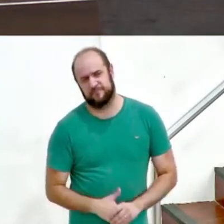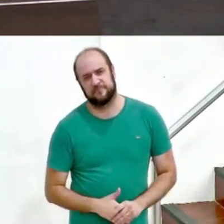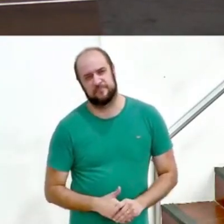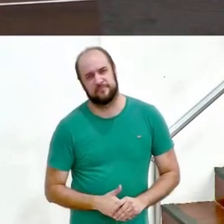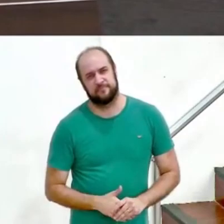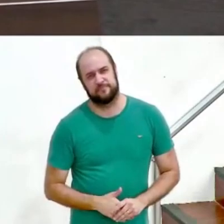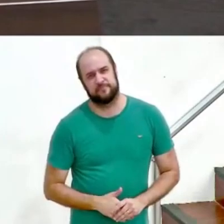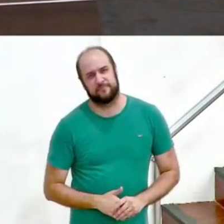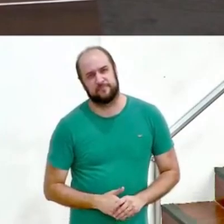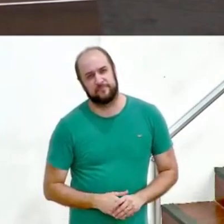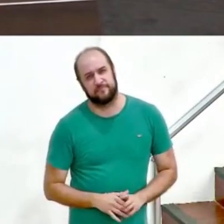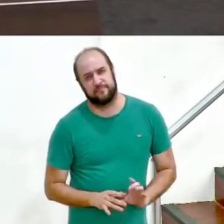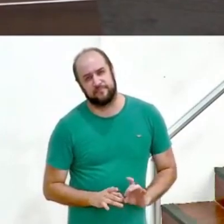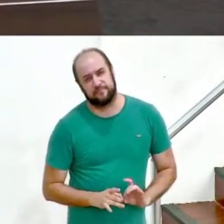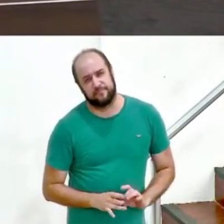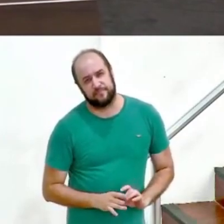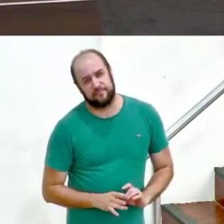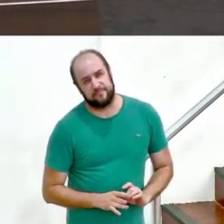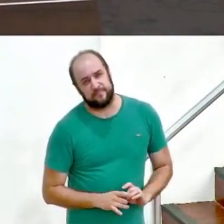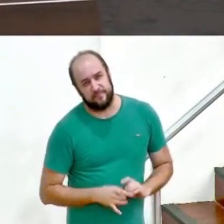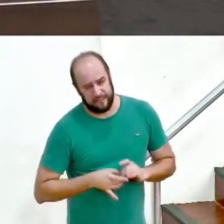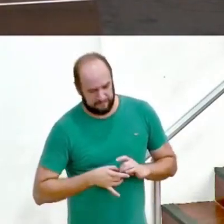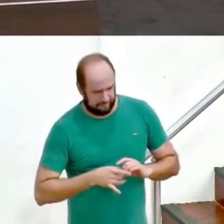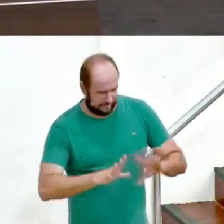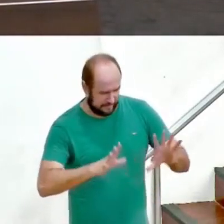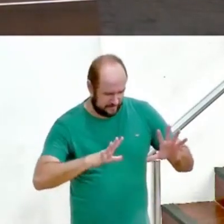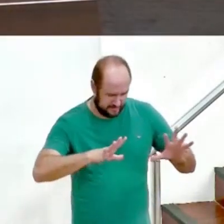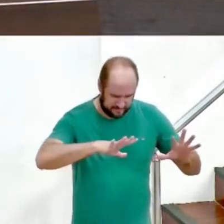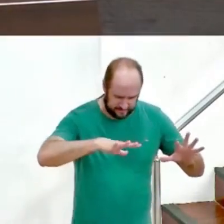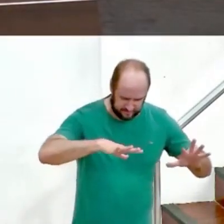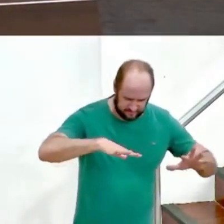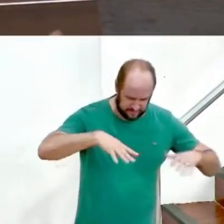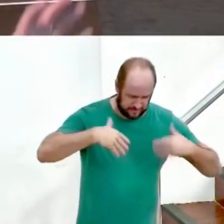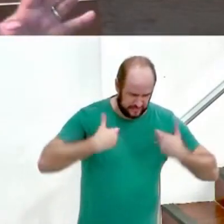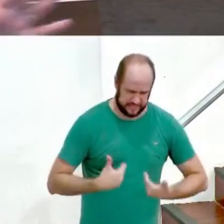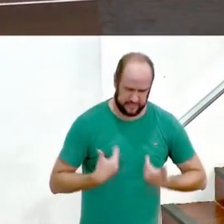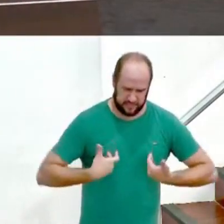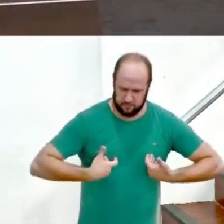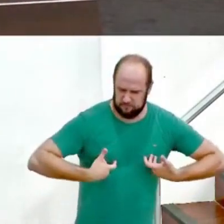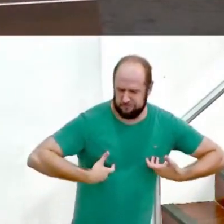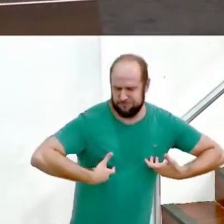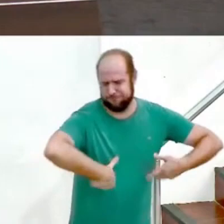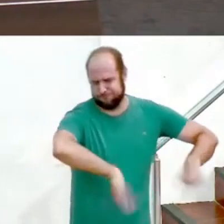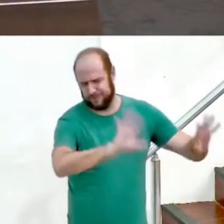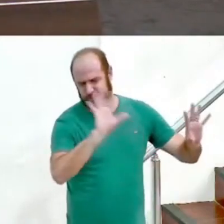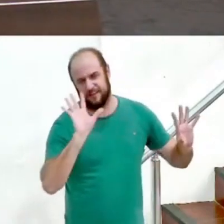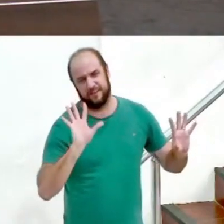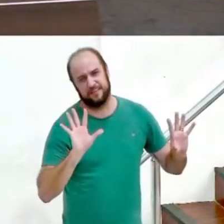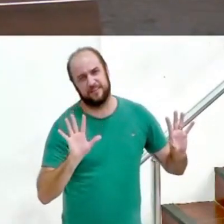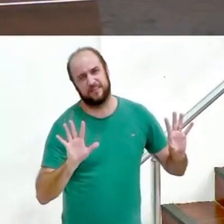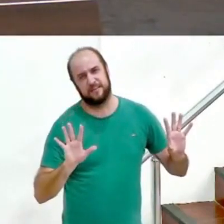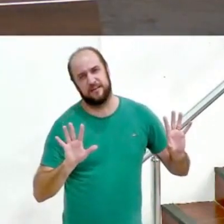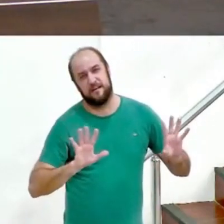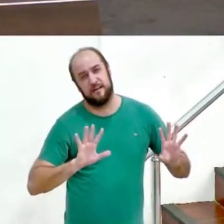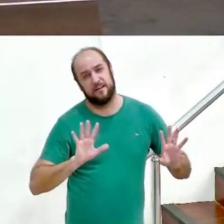a lançar sobre o chão a toalha e desistir por completo. Muitas vezes o povo